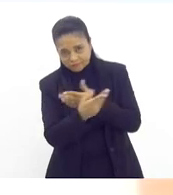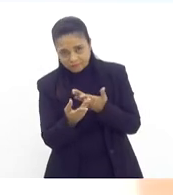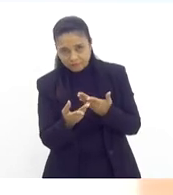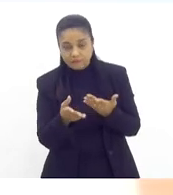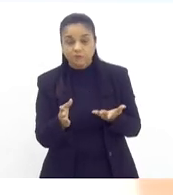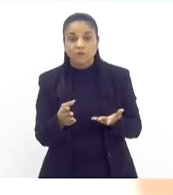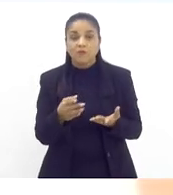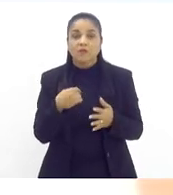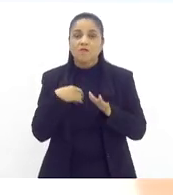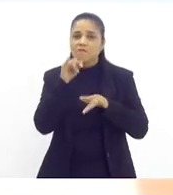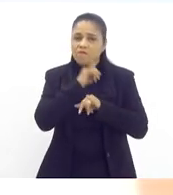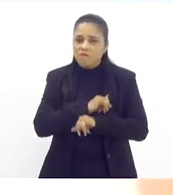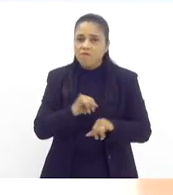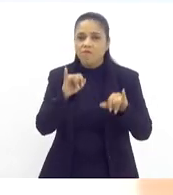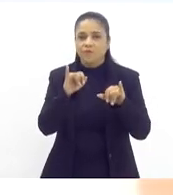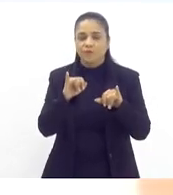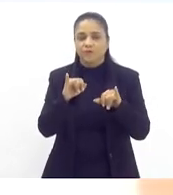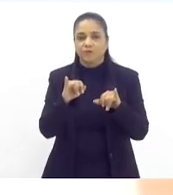dizer que